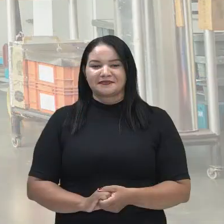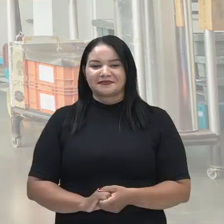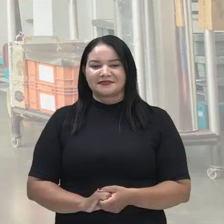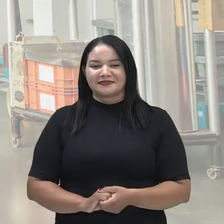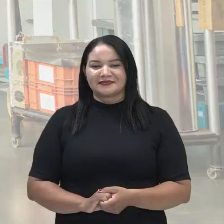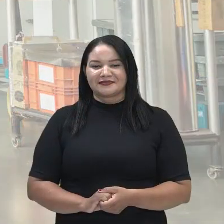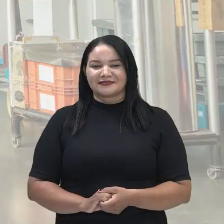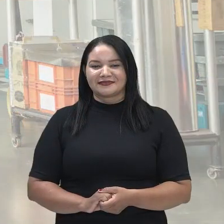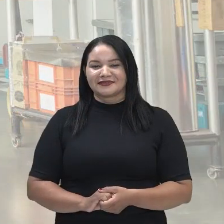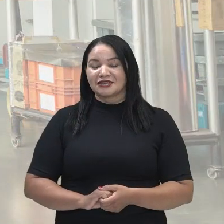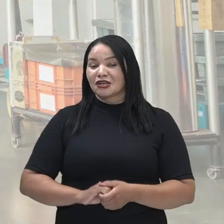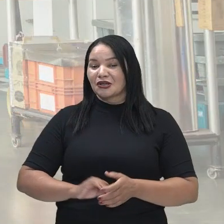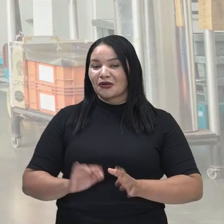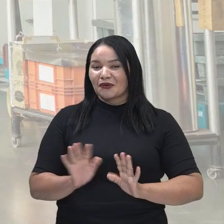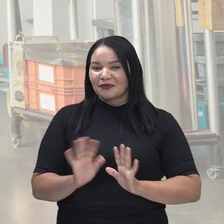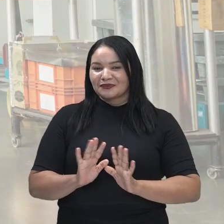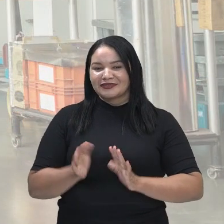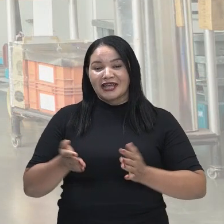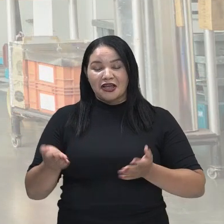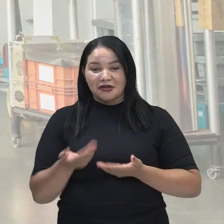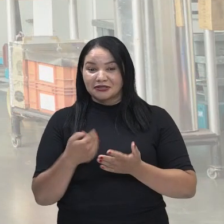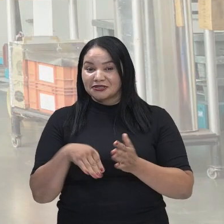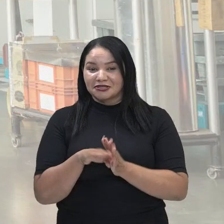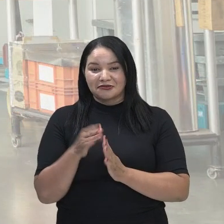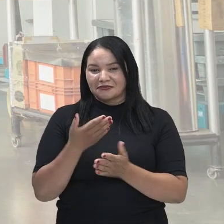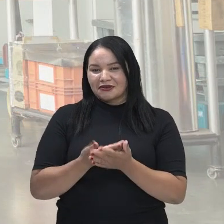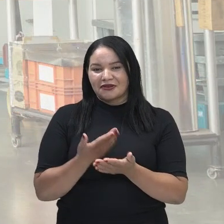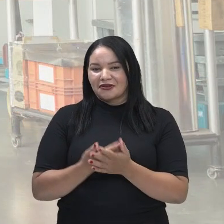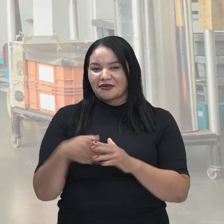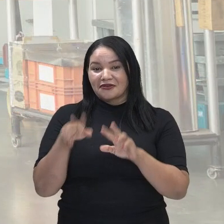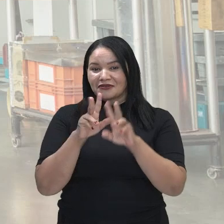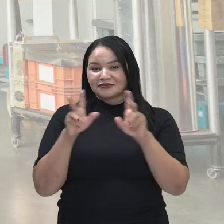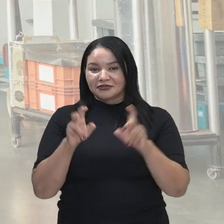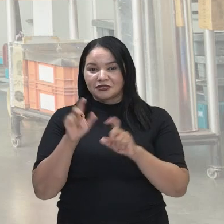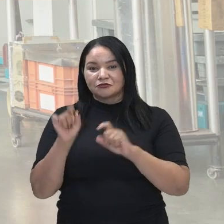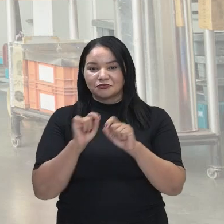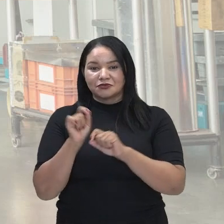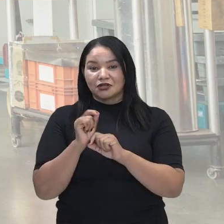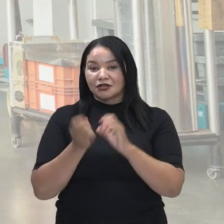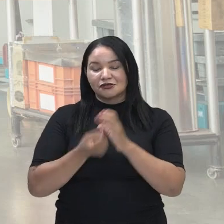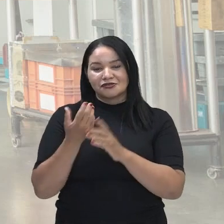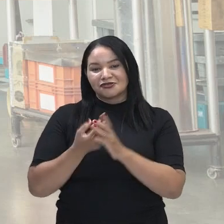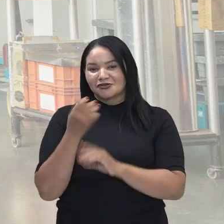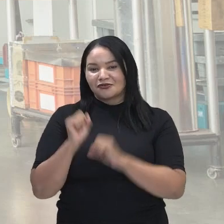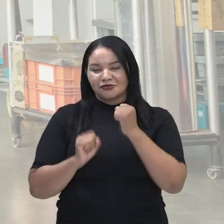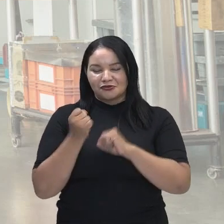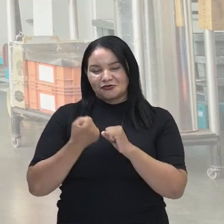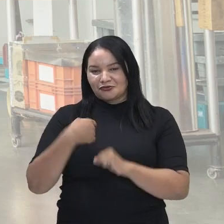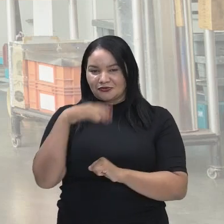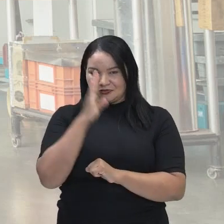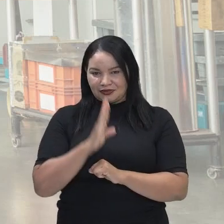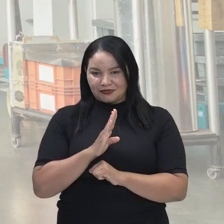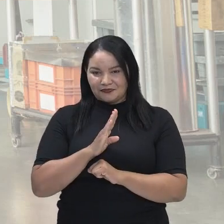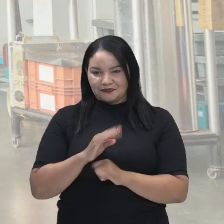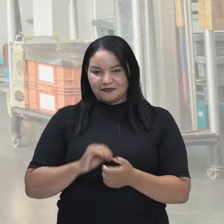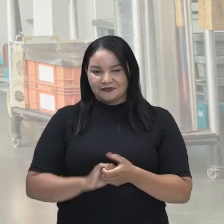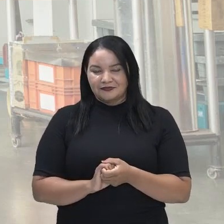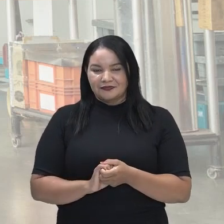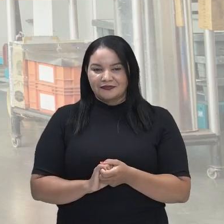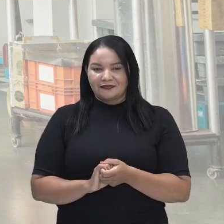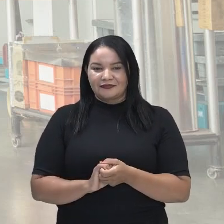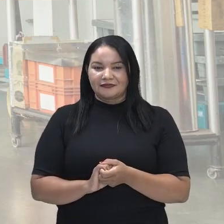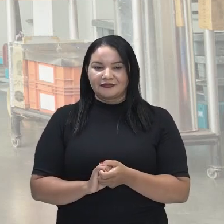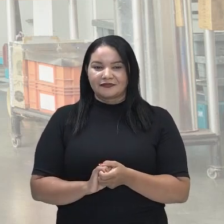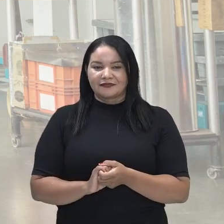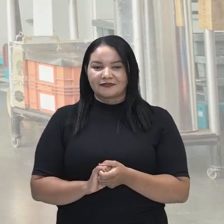Olá, queridos! Chegamos a esta aula com o tema Formação da Indústria no Brasil. Como é